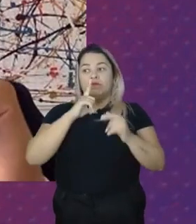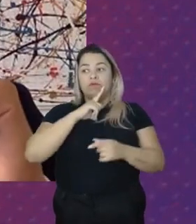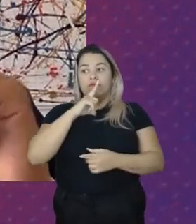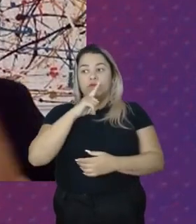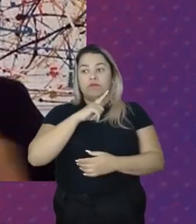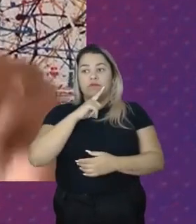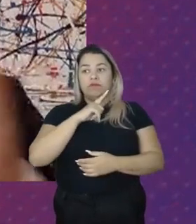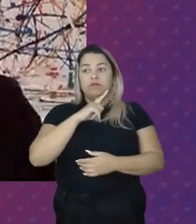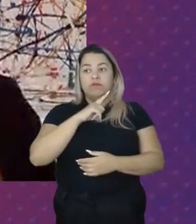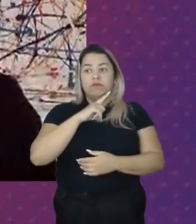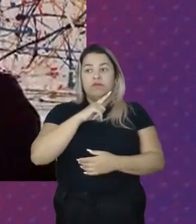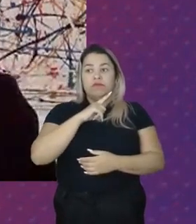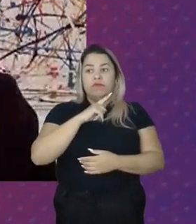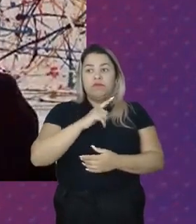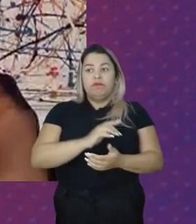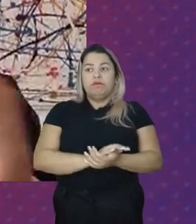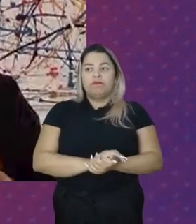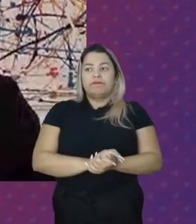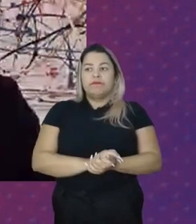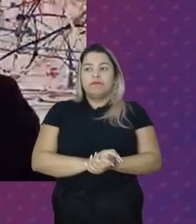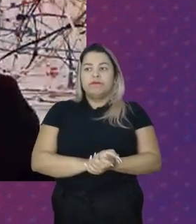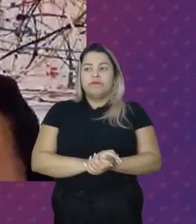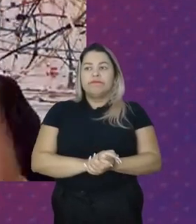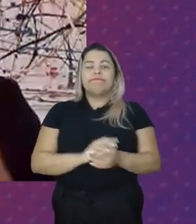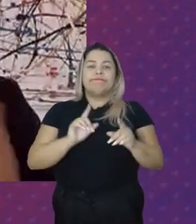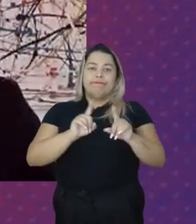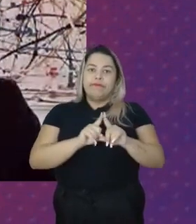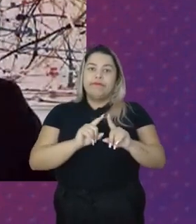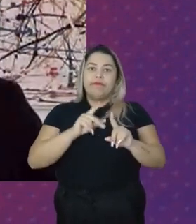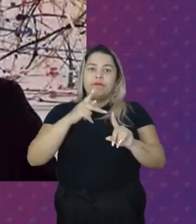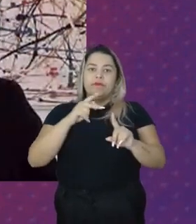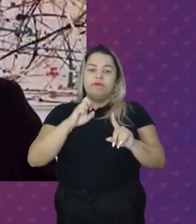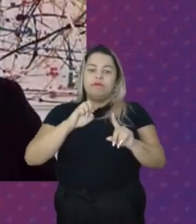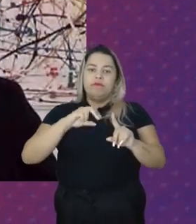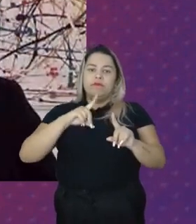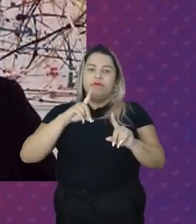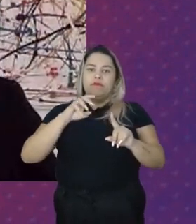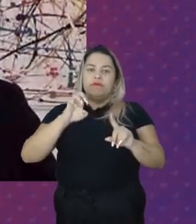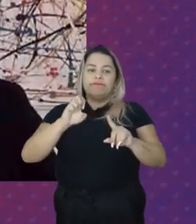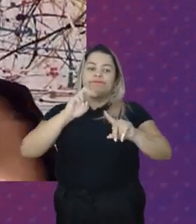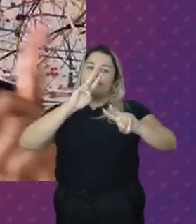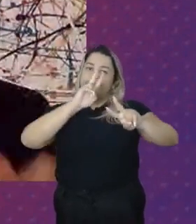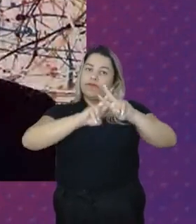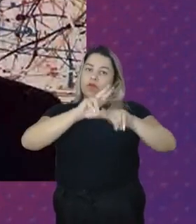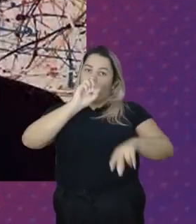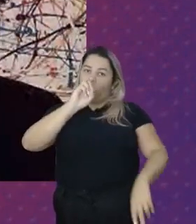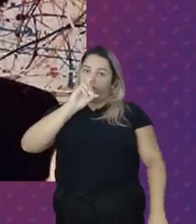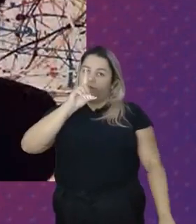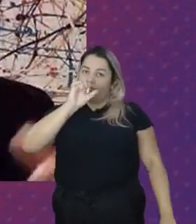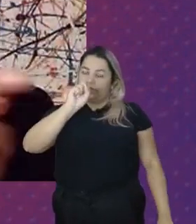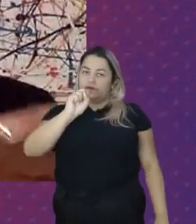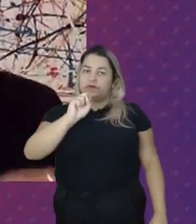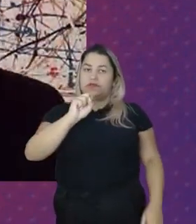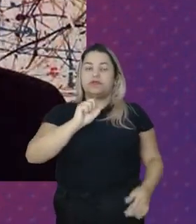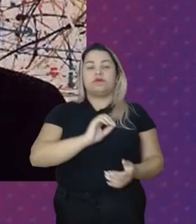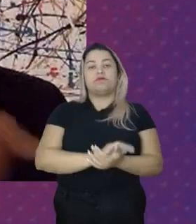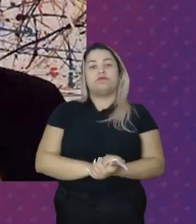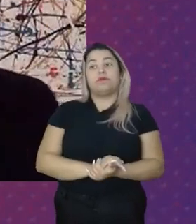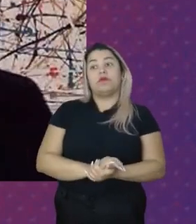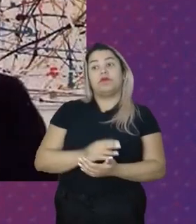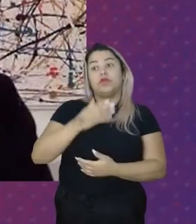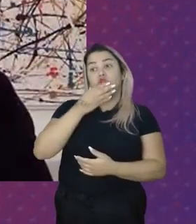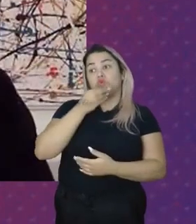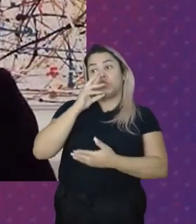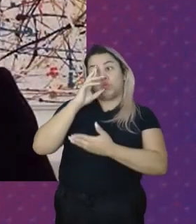tinham, seria aplicadas a elas uma penalidade de 8 dias de prisão. Porém, se os patrões